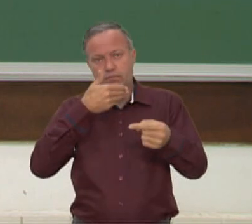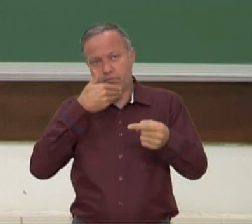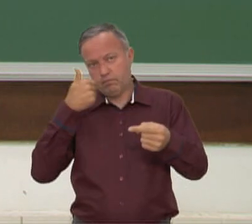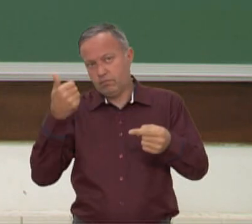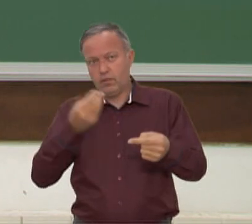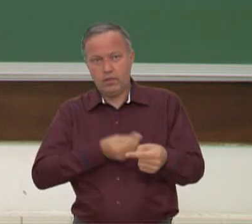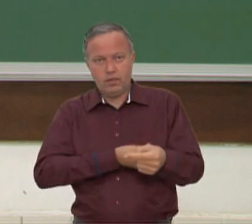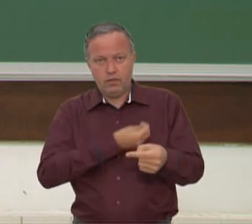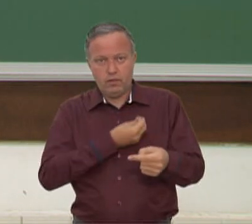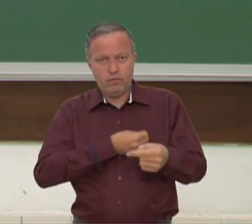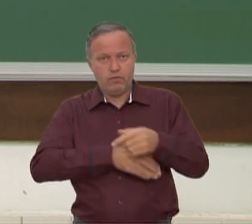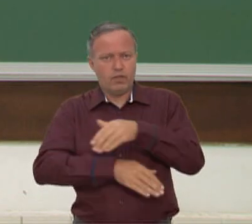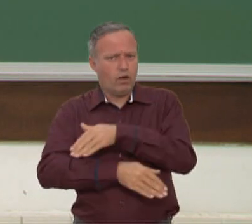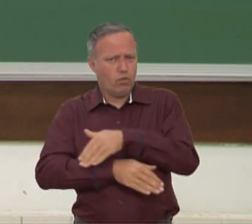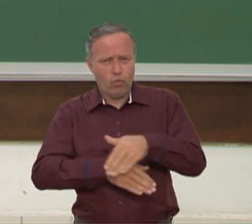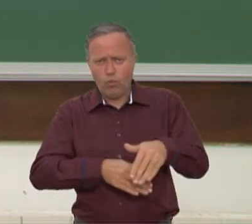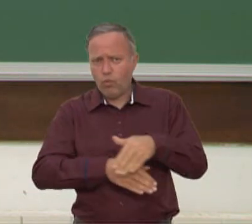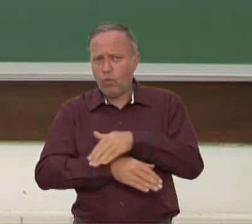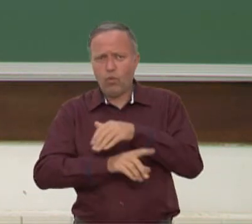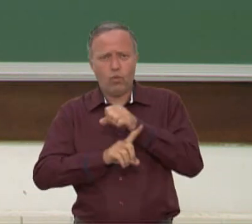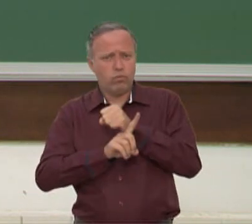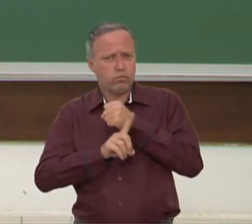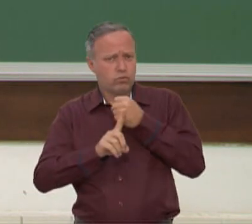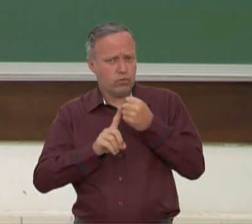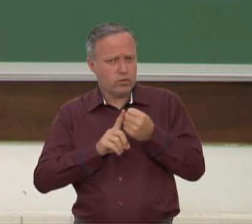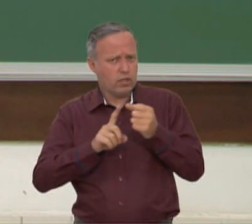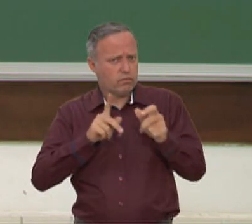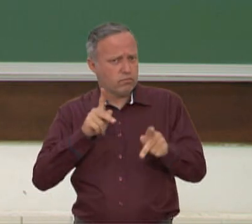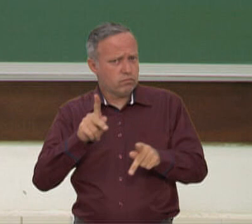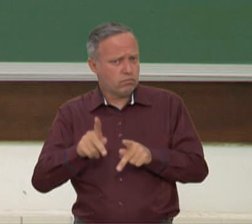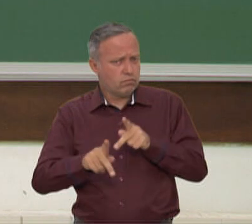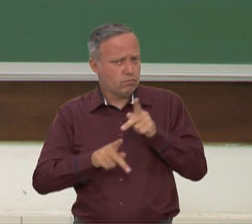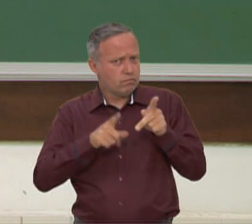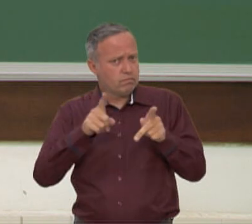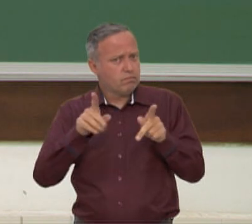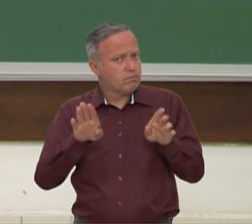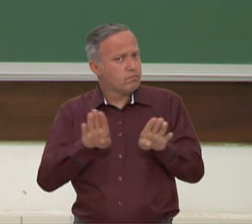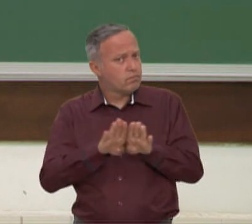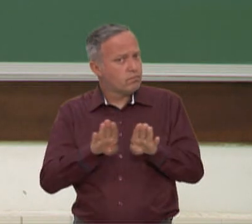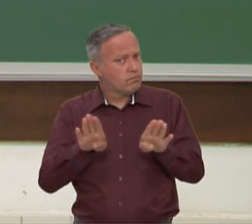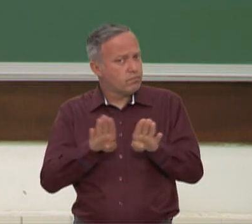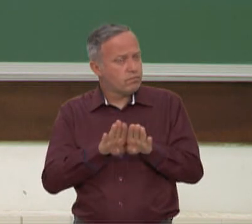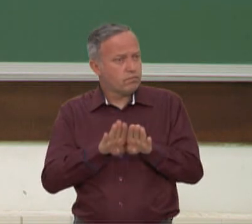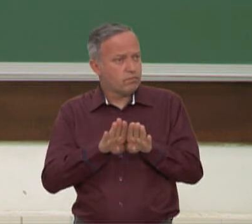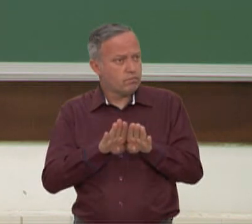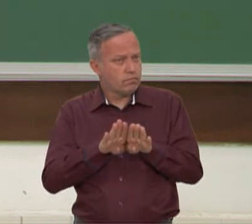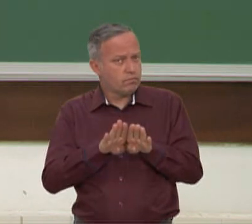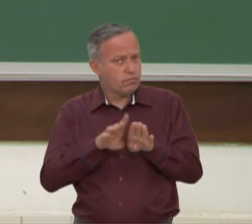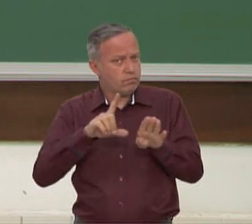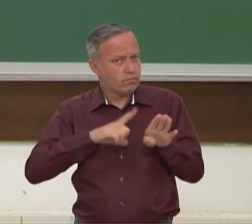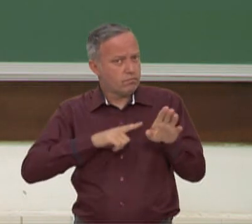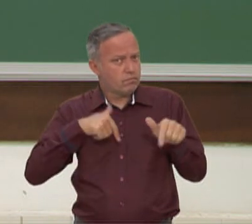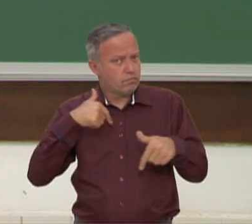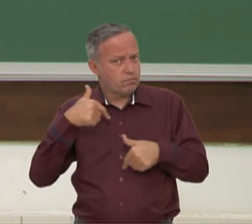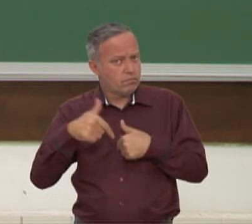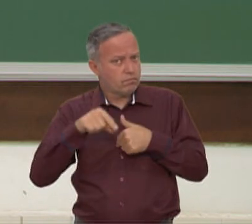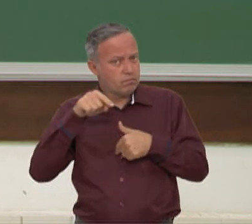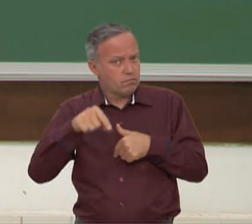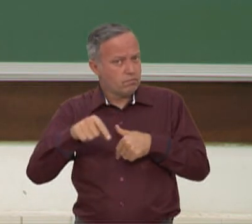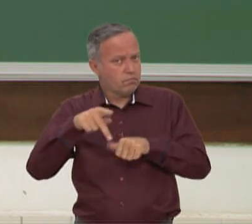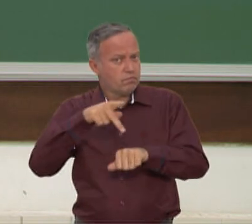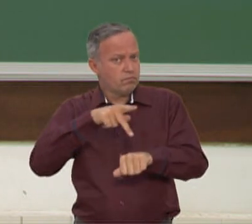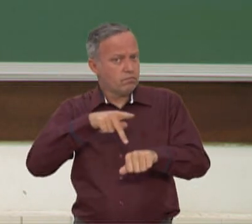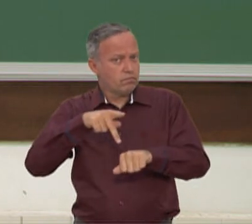o desenvolvimento social para a população, ela também, né, ela trabalha naquele país,